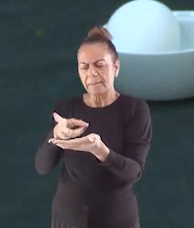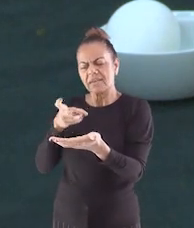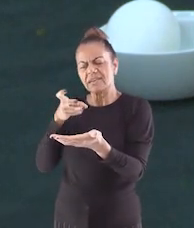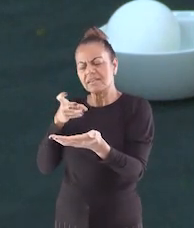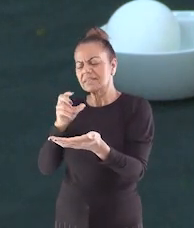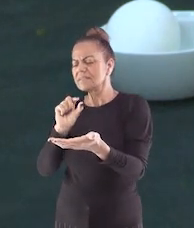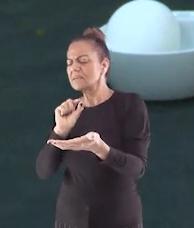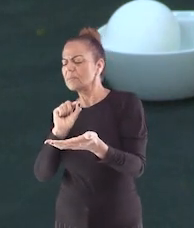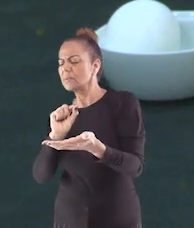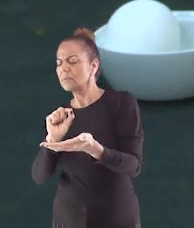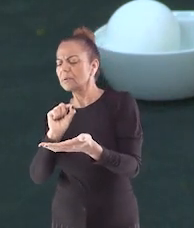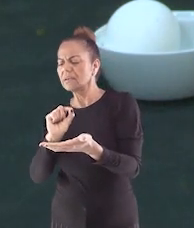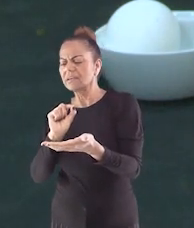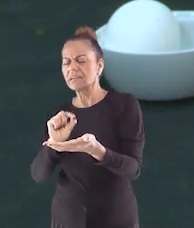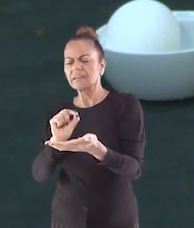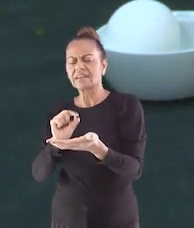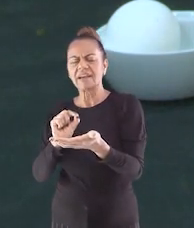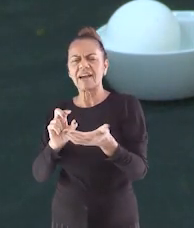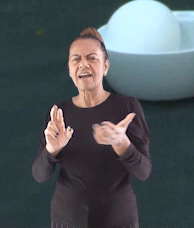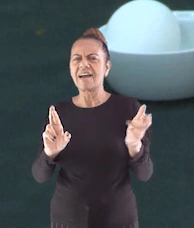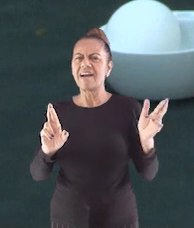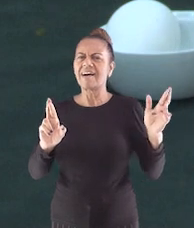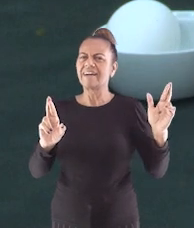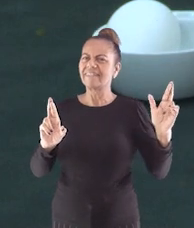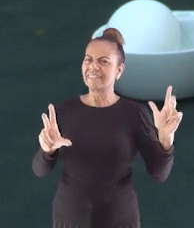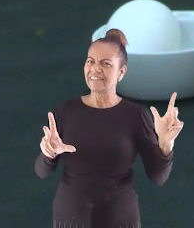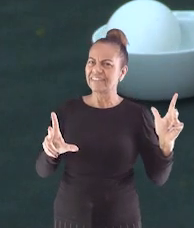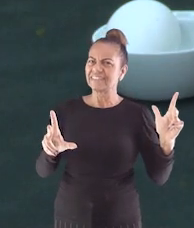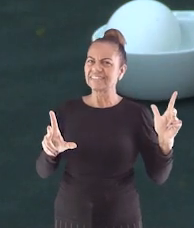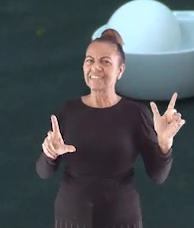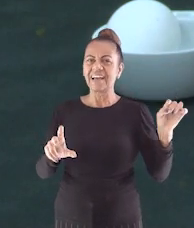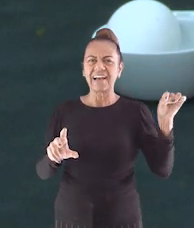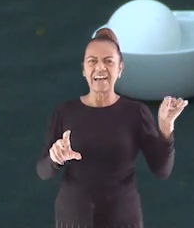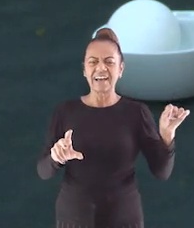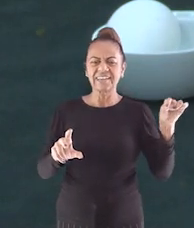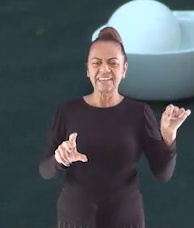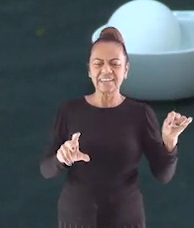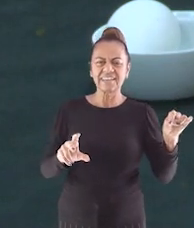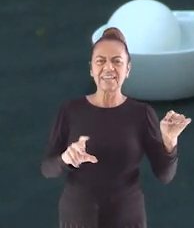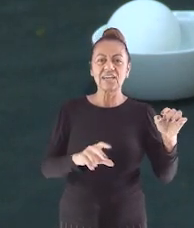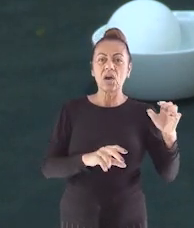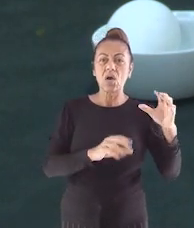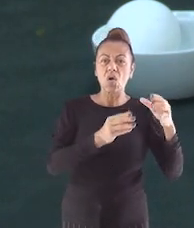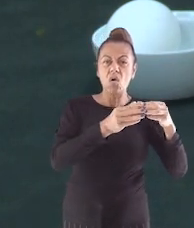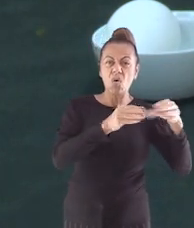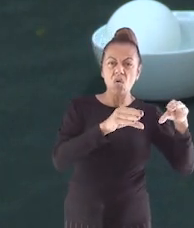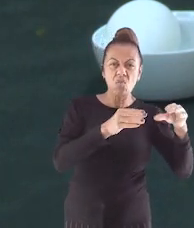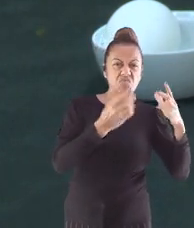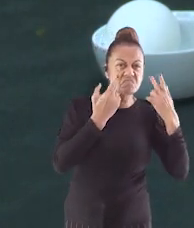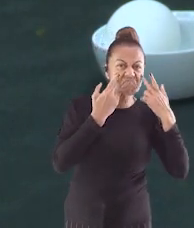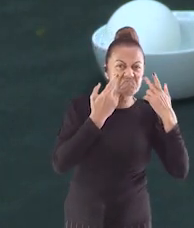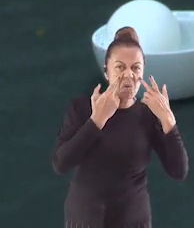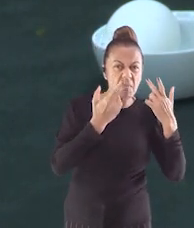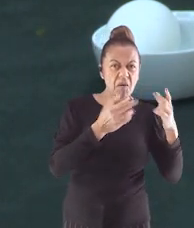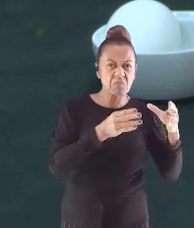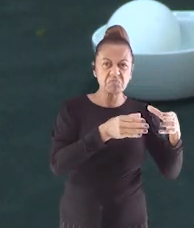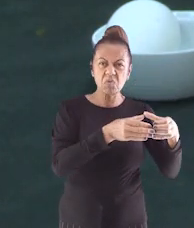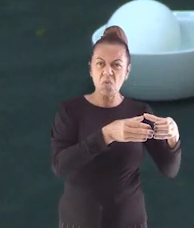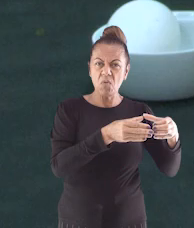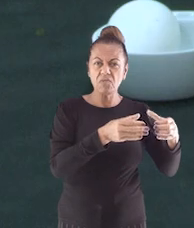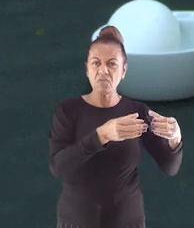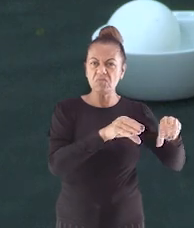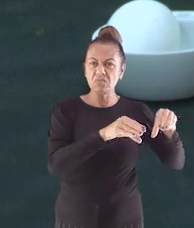nós podemos observar claras diferenças entre o ovo cozido e o ovo cru.